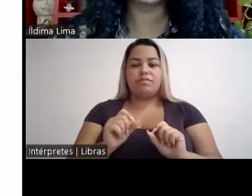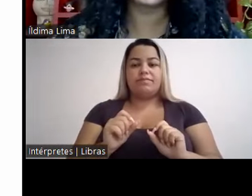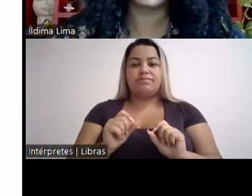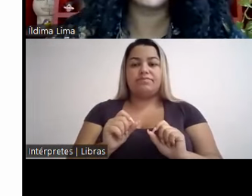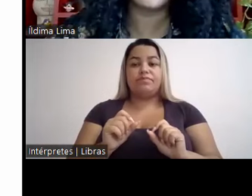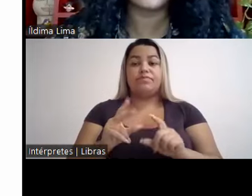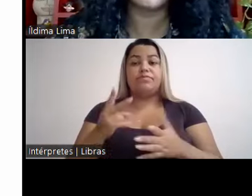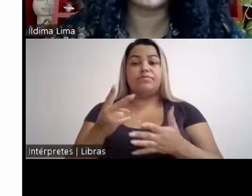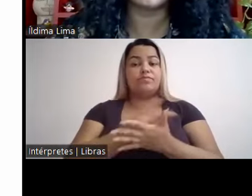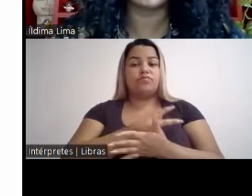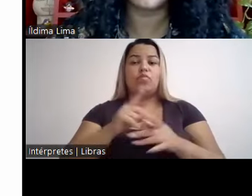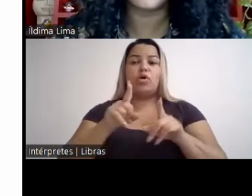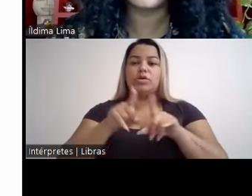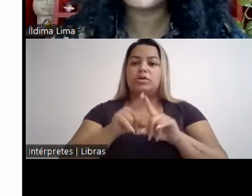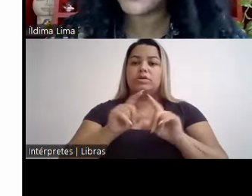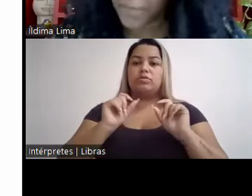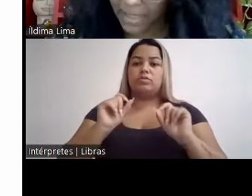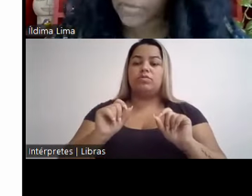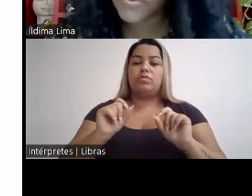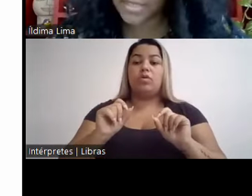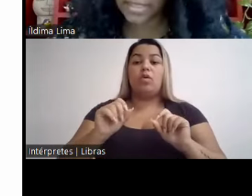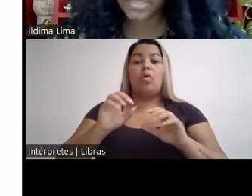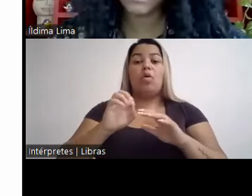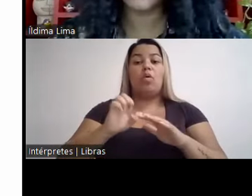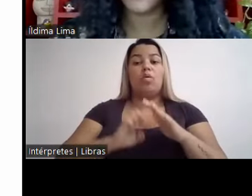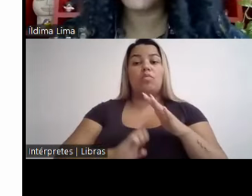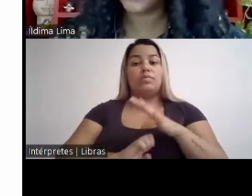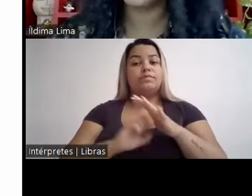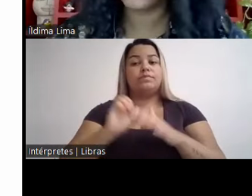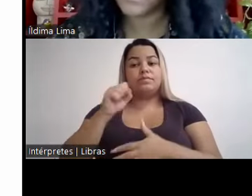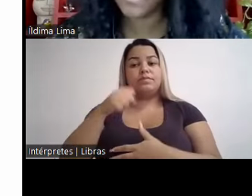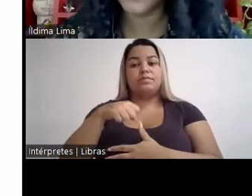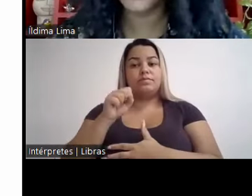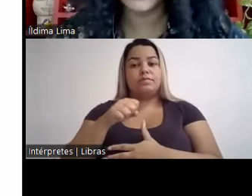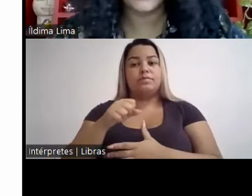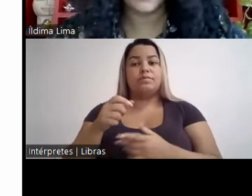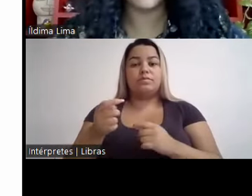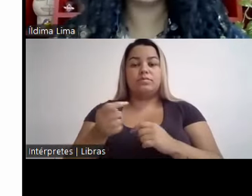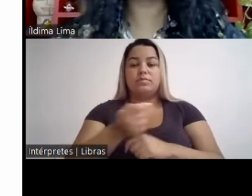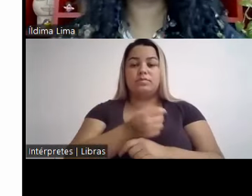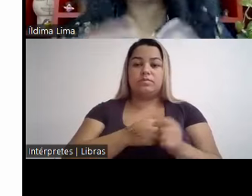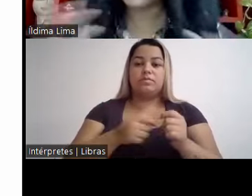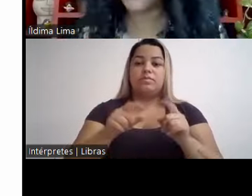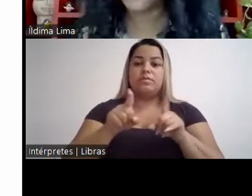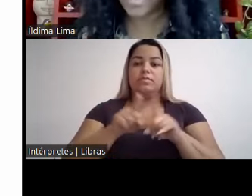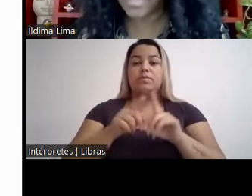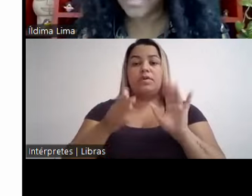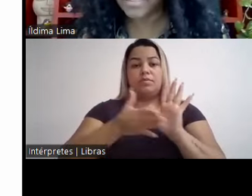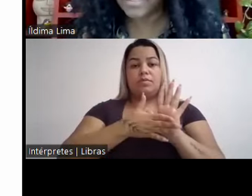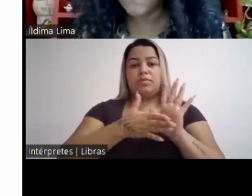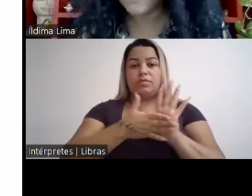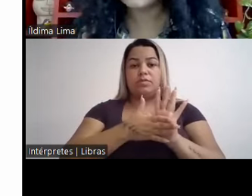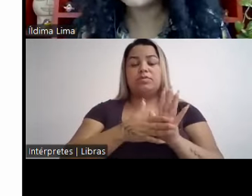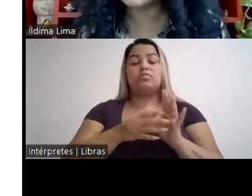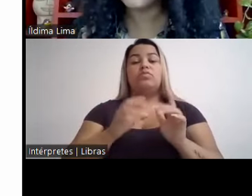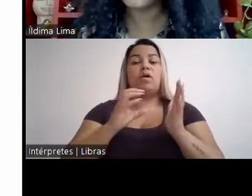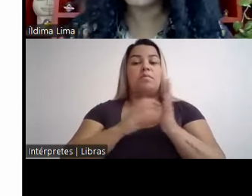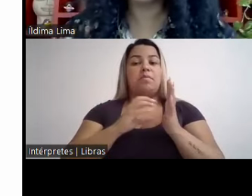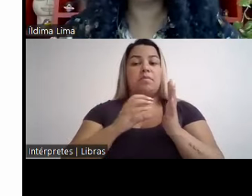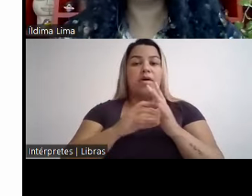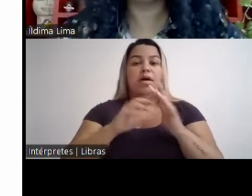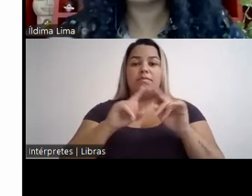para construir um empreendimento, sim, é um negócio. A proposta era criar uma marca, mas